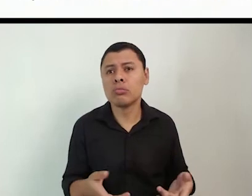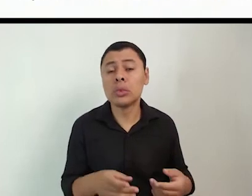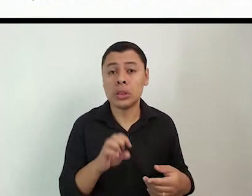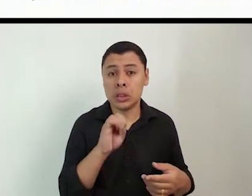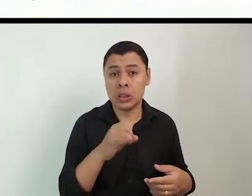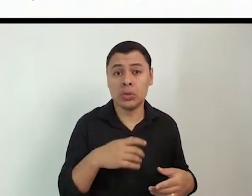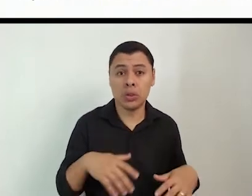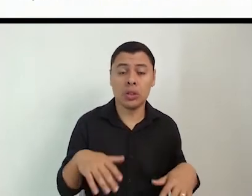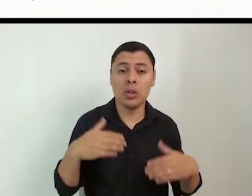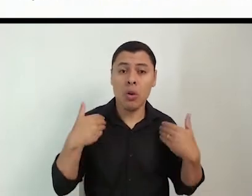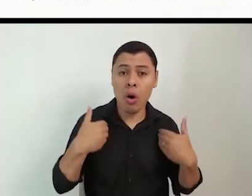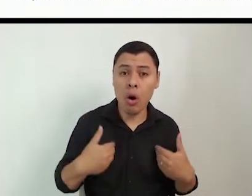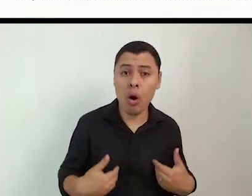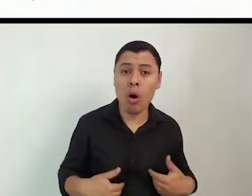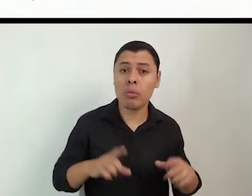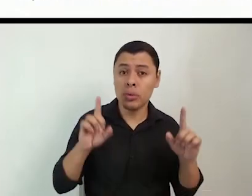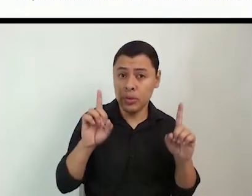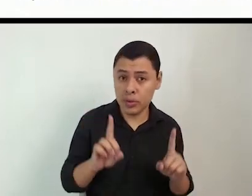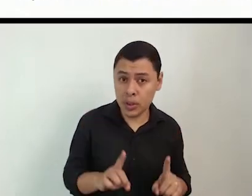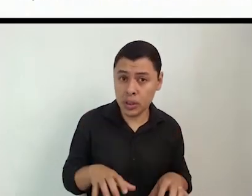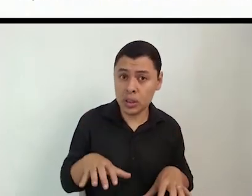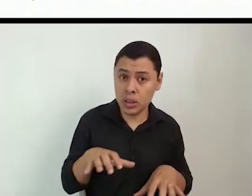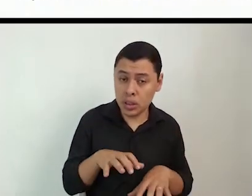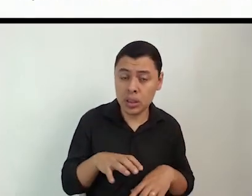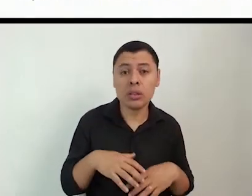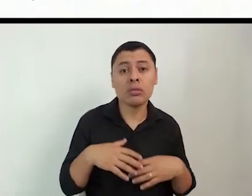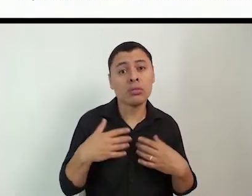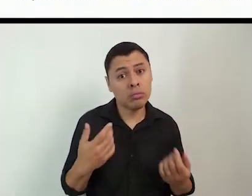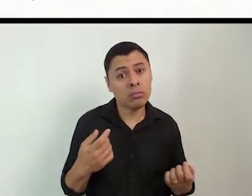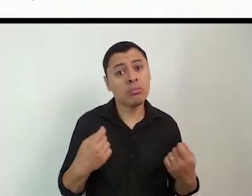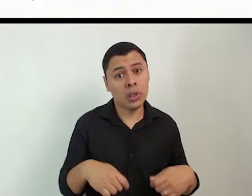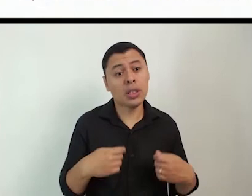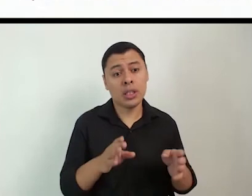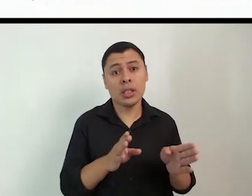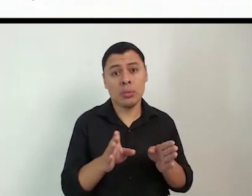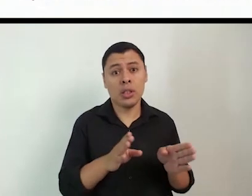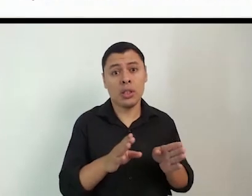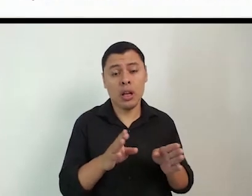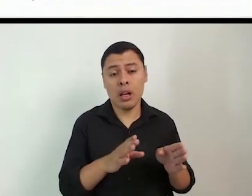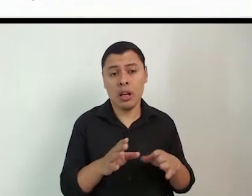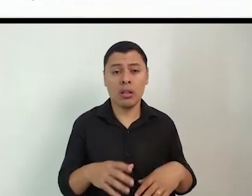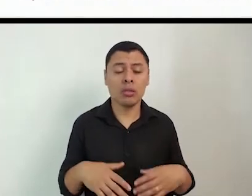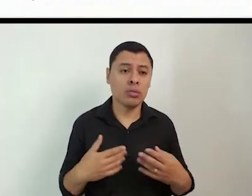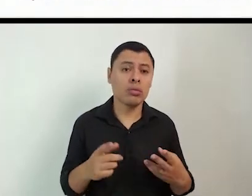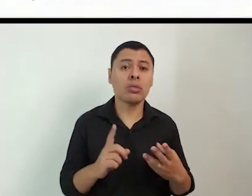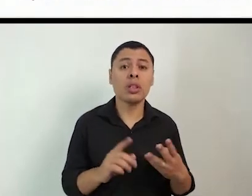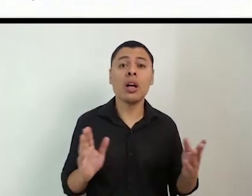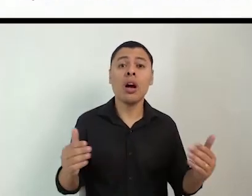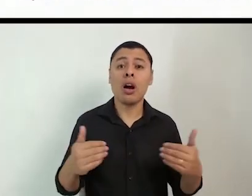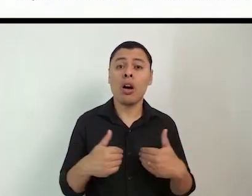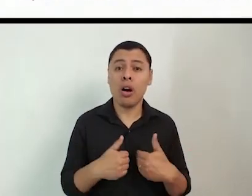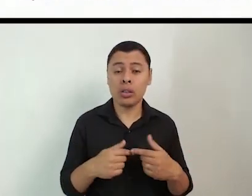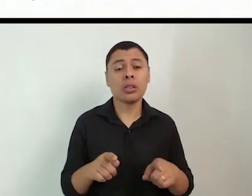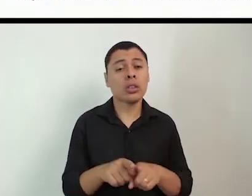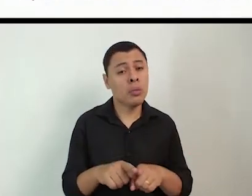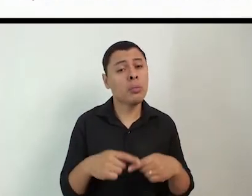deficiente físico, você vai ter que ter essa acessibilidade de acesso. E para o autista, você também vai precisar de um